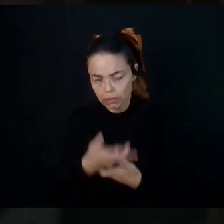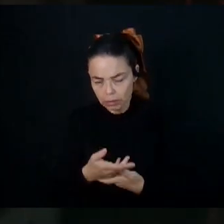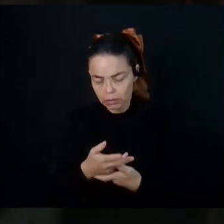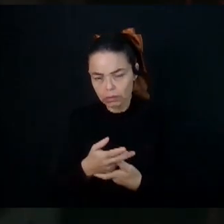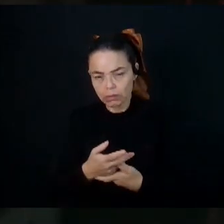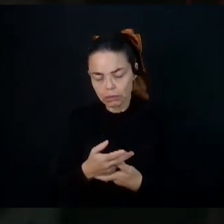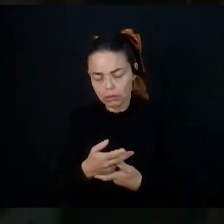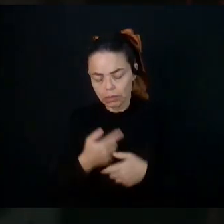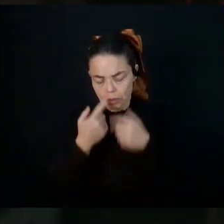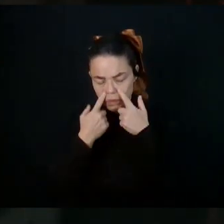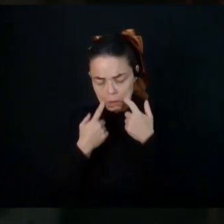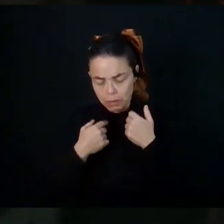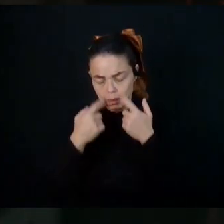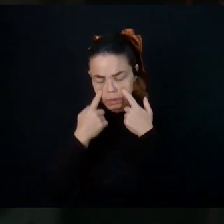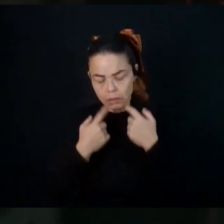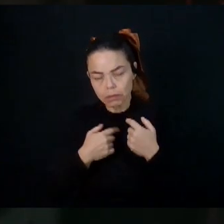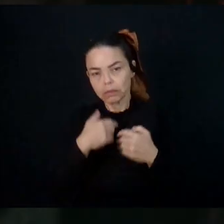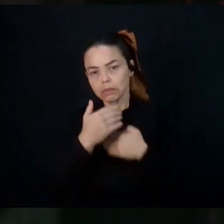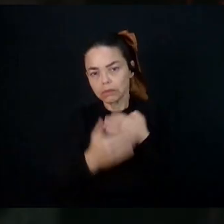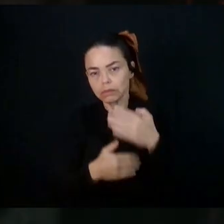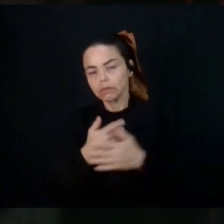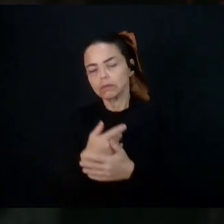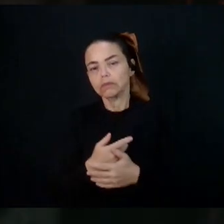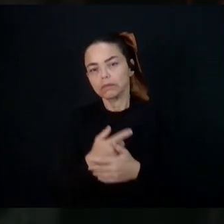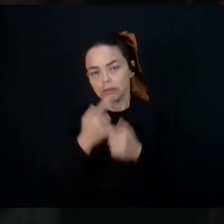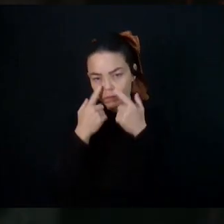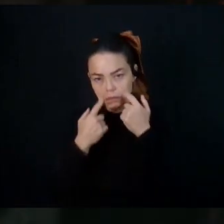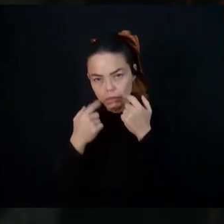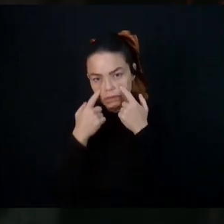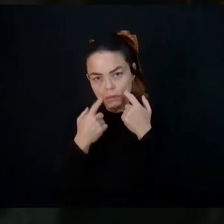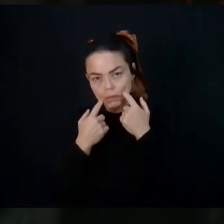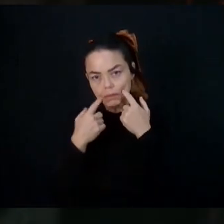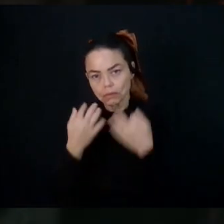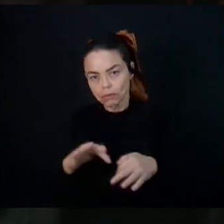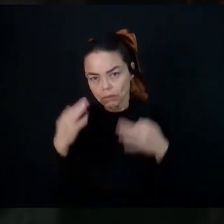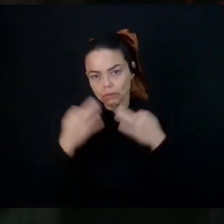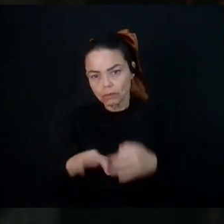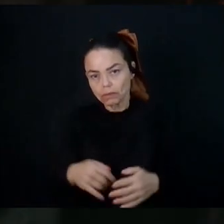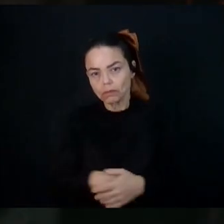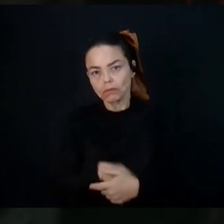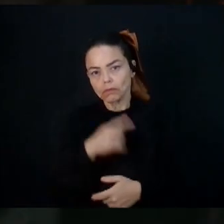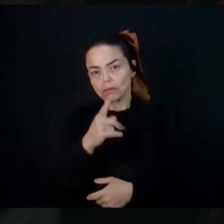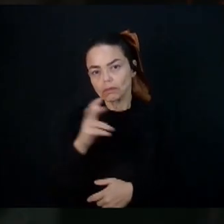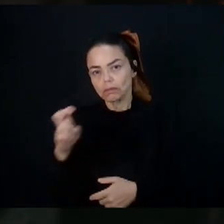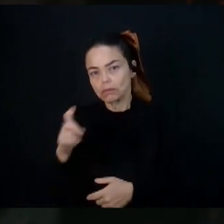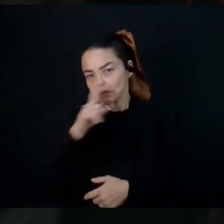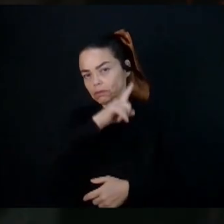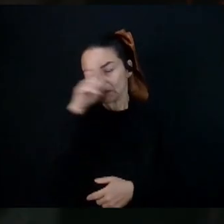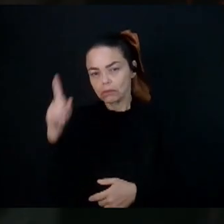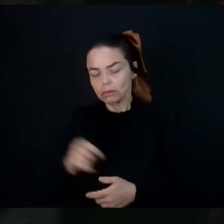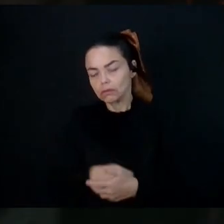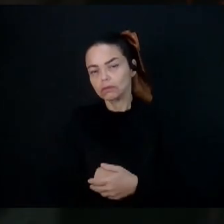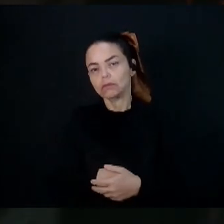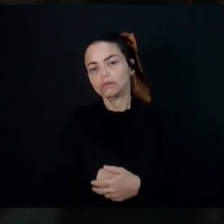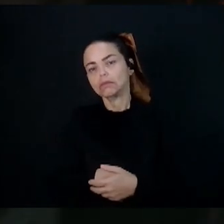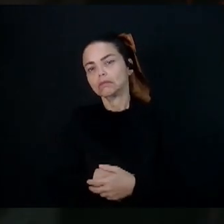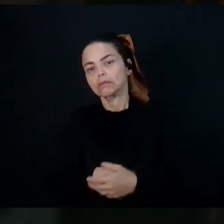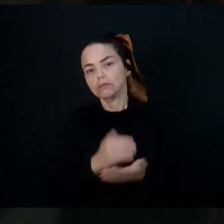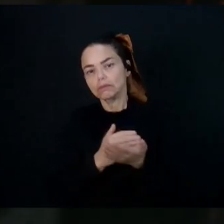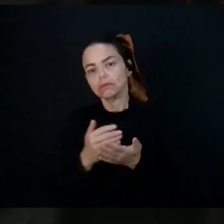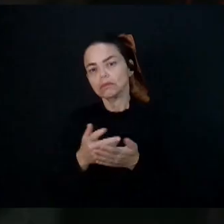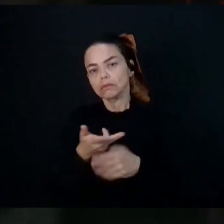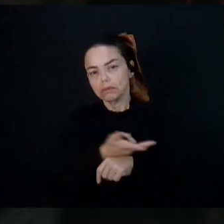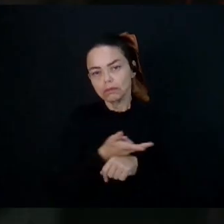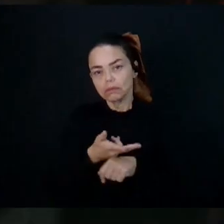transbordaram. Aí depois do choro e da dor, que isso durou acho que 15 dias, depois eu comecei a buscar